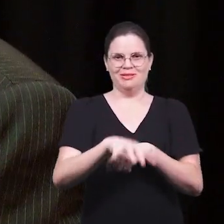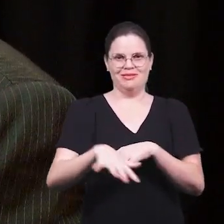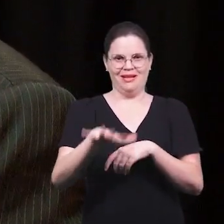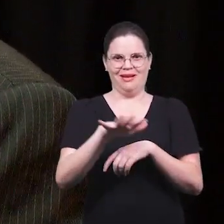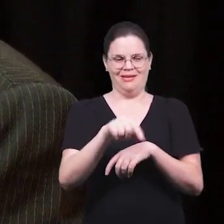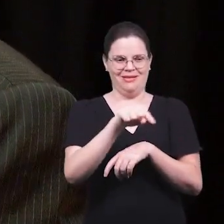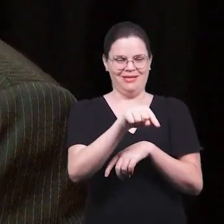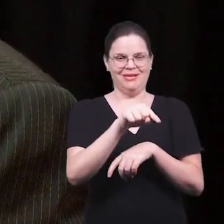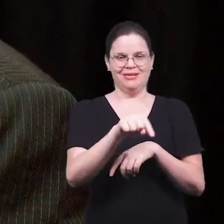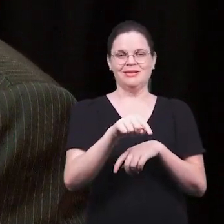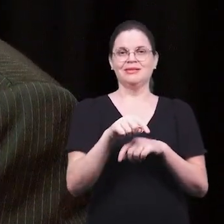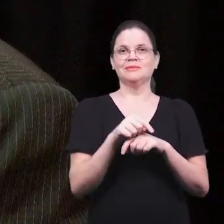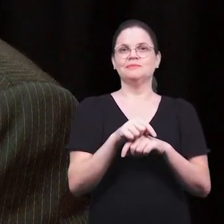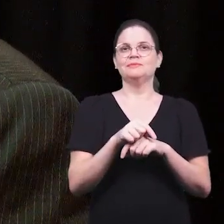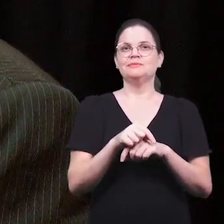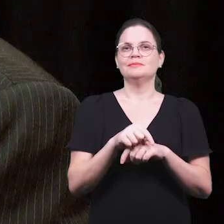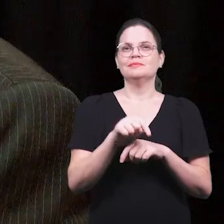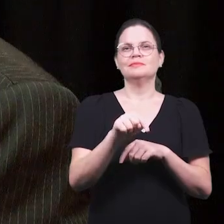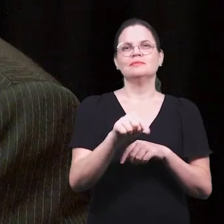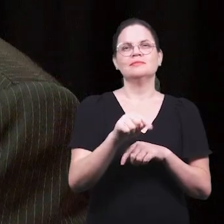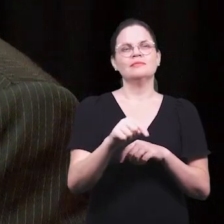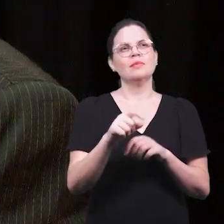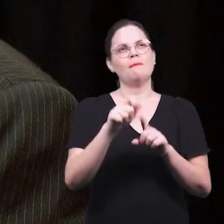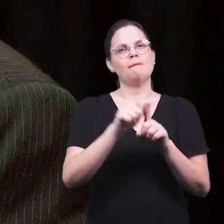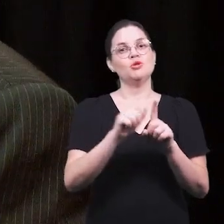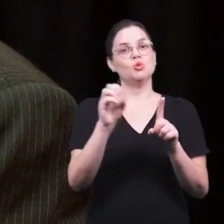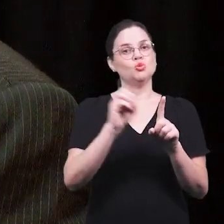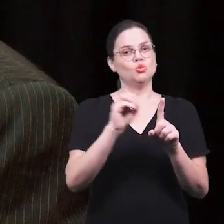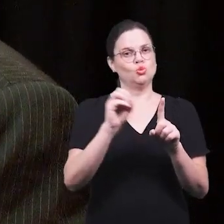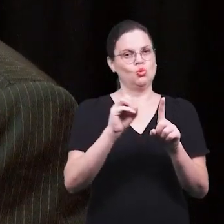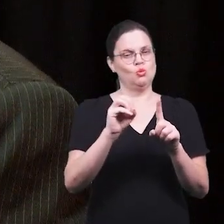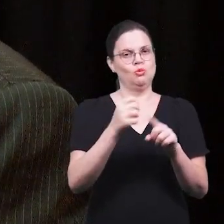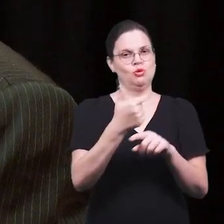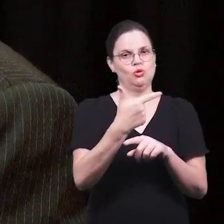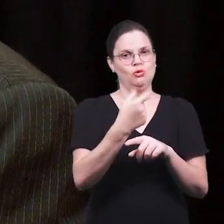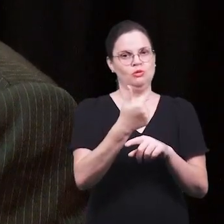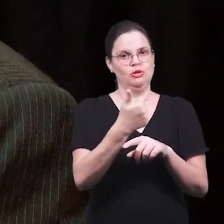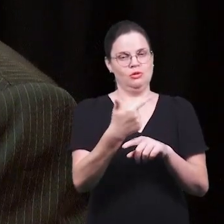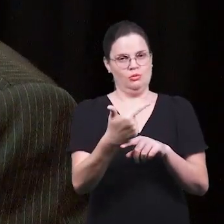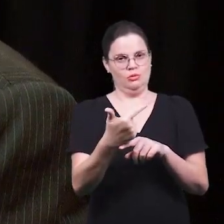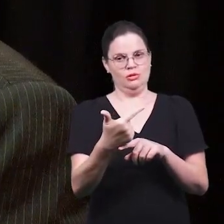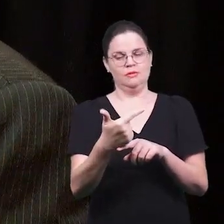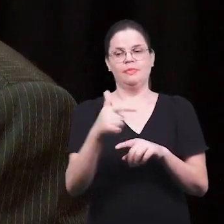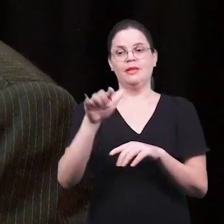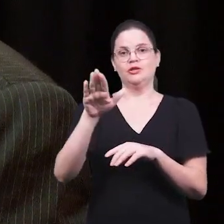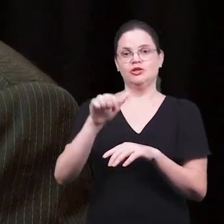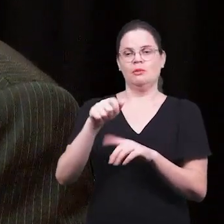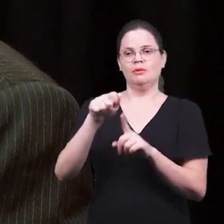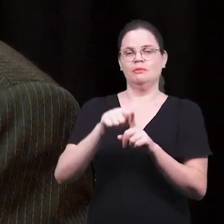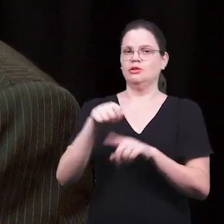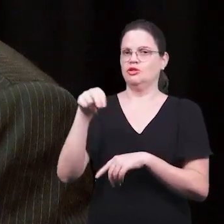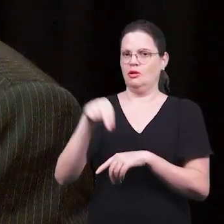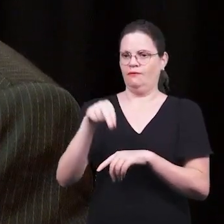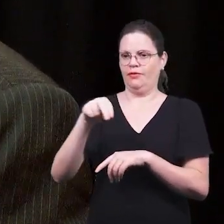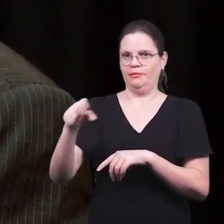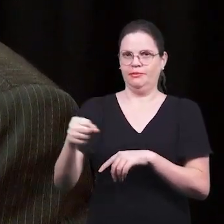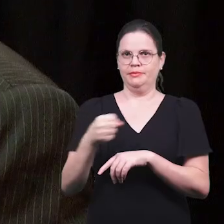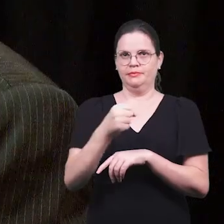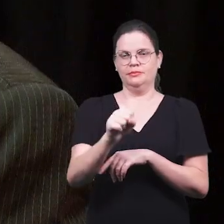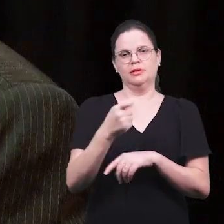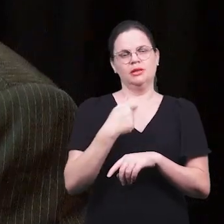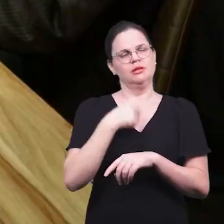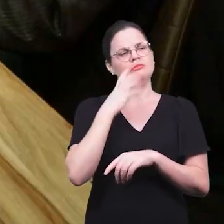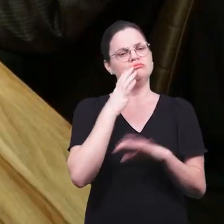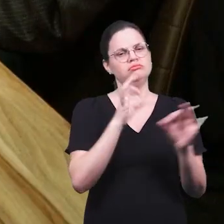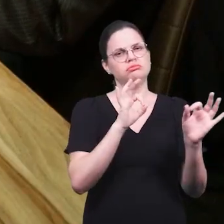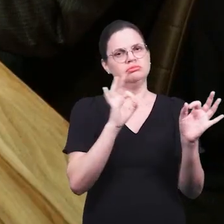formação, ela faz em outubro de 2012 e é nomeada em novembro. E eu fiquei